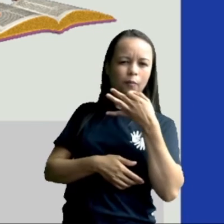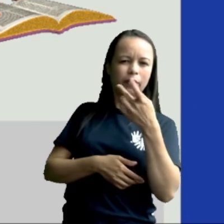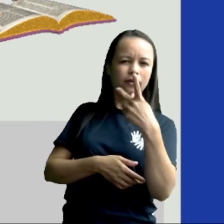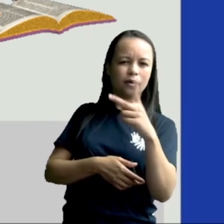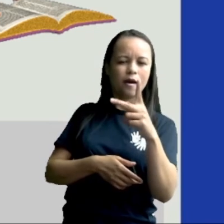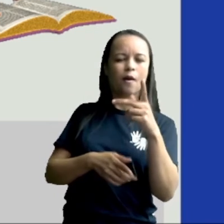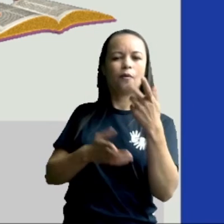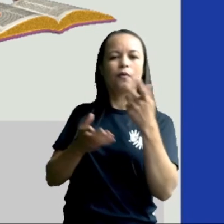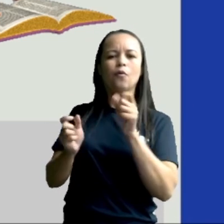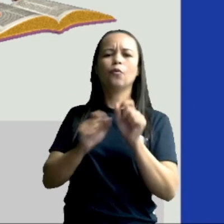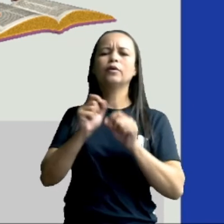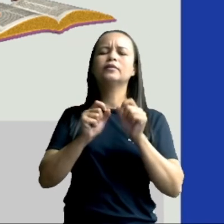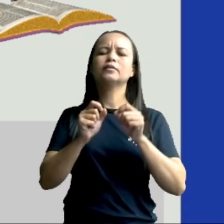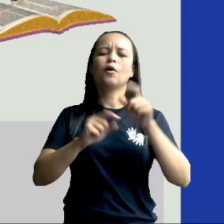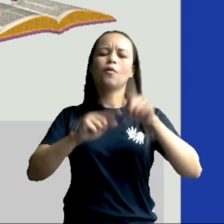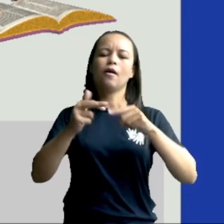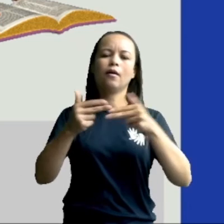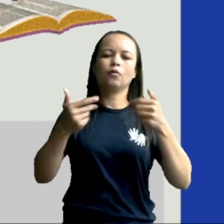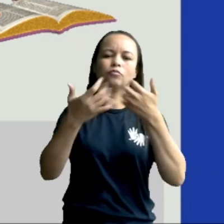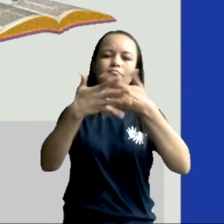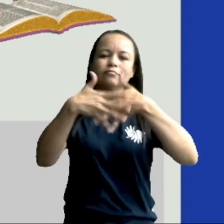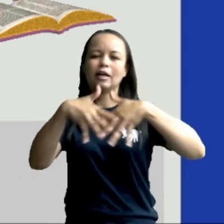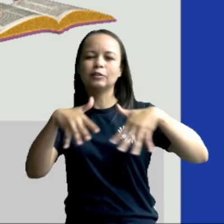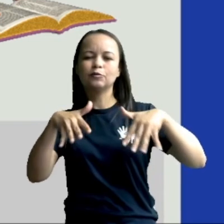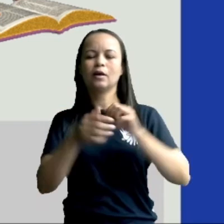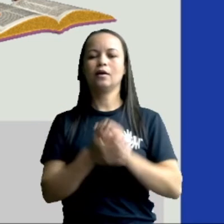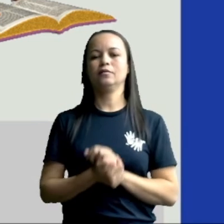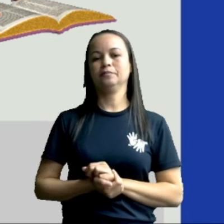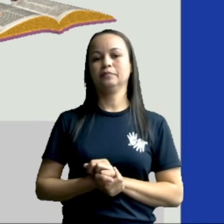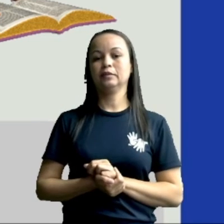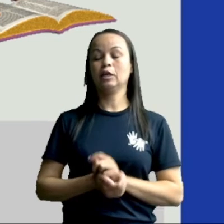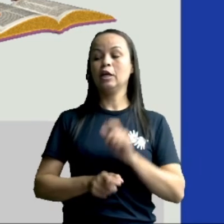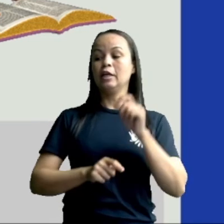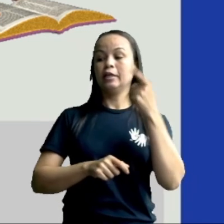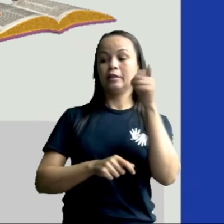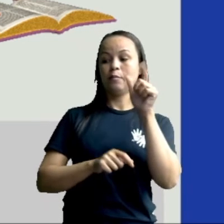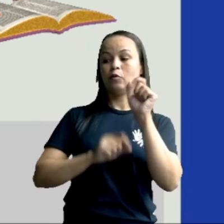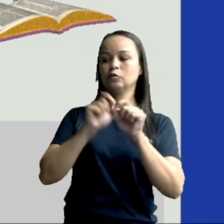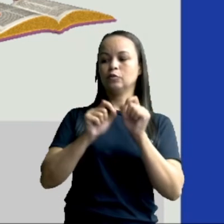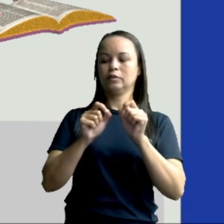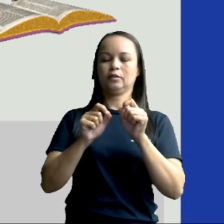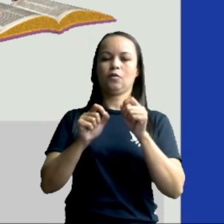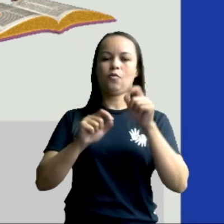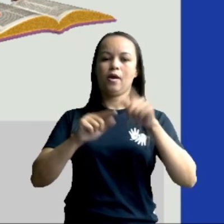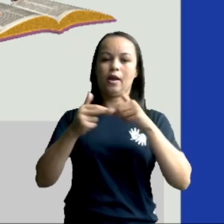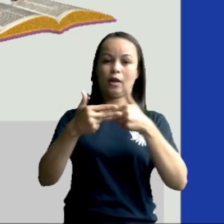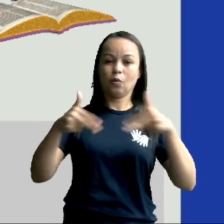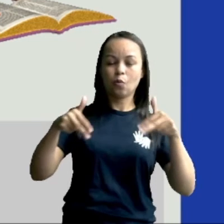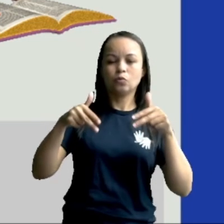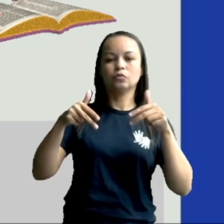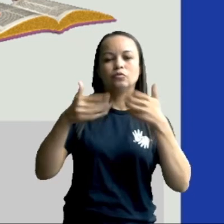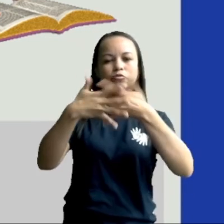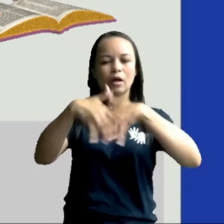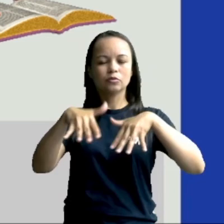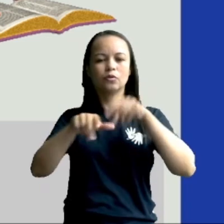recursos naturais e depois o que são recursos naturais renováveis e não